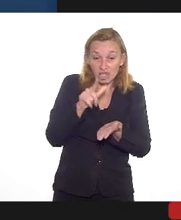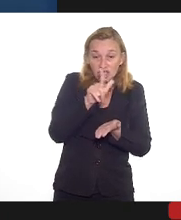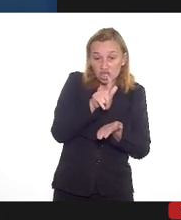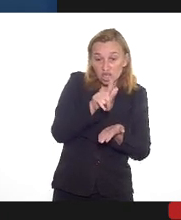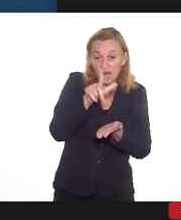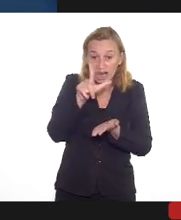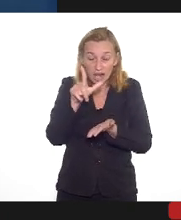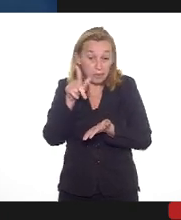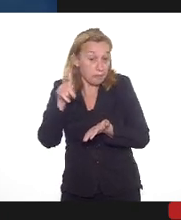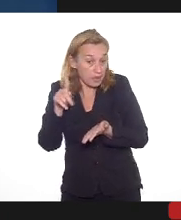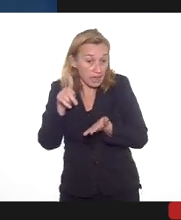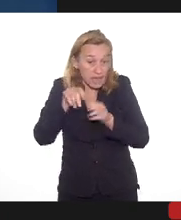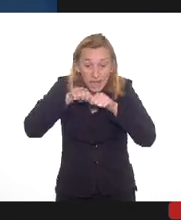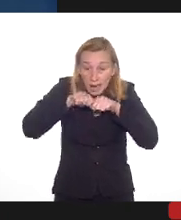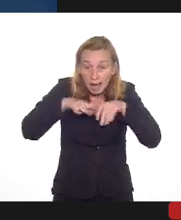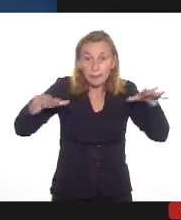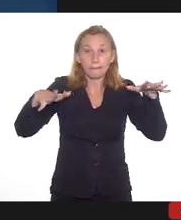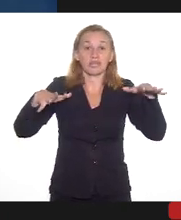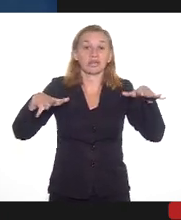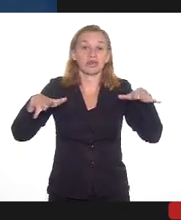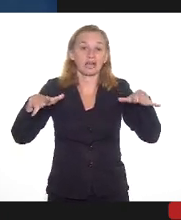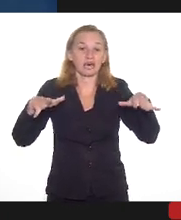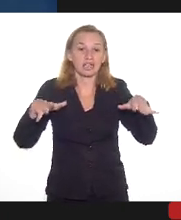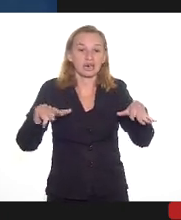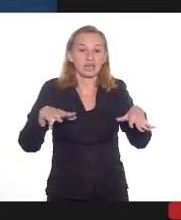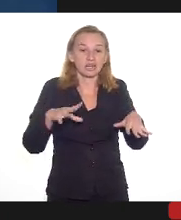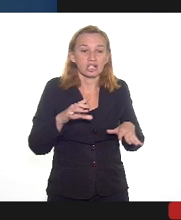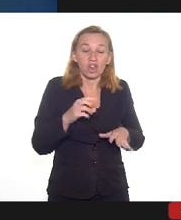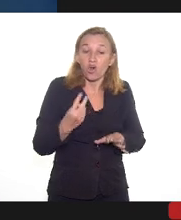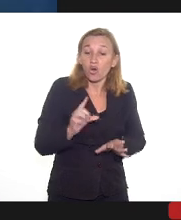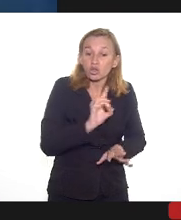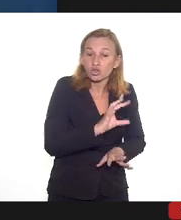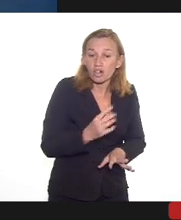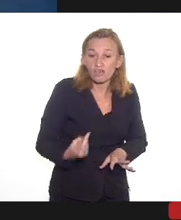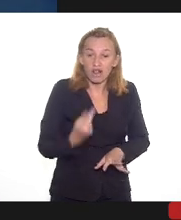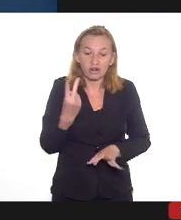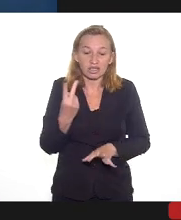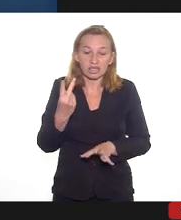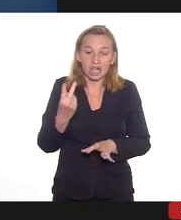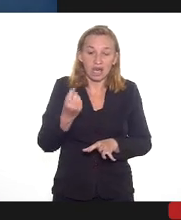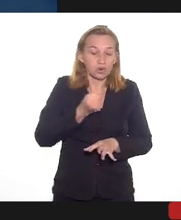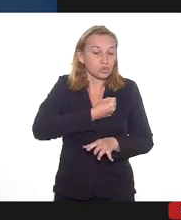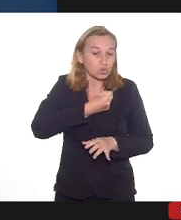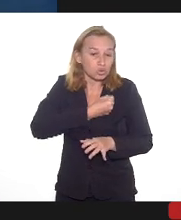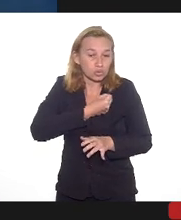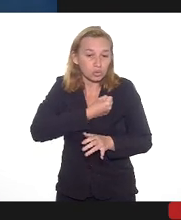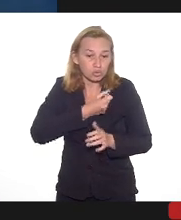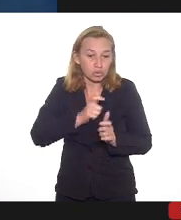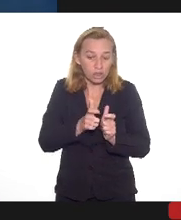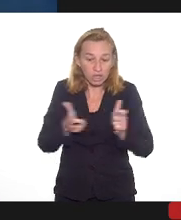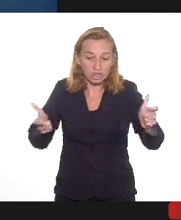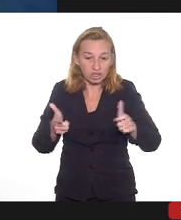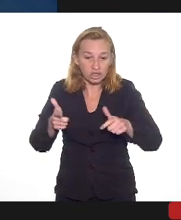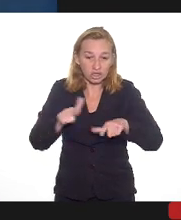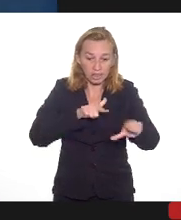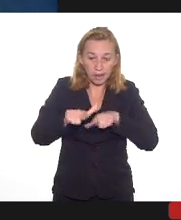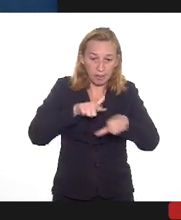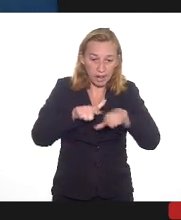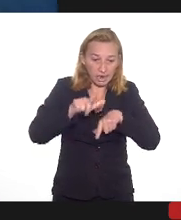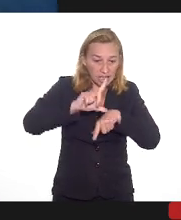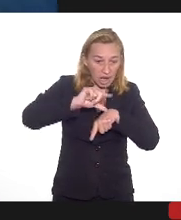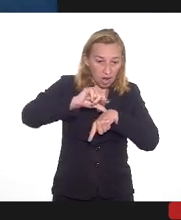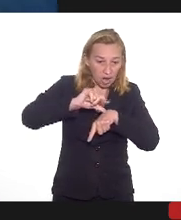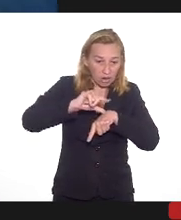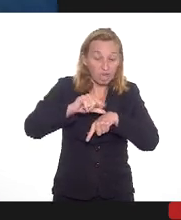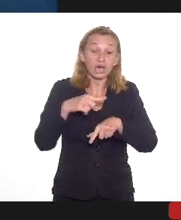GLPs, ampliar a GLP em vez de valorizar, aumentando a jornada de trabalho, porque essa também é a